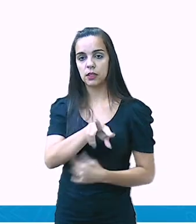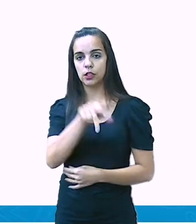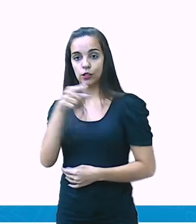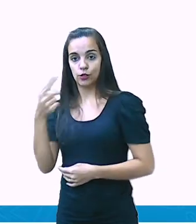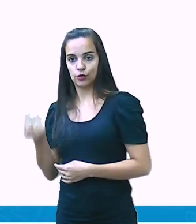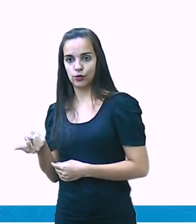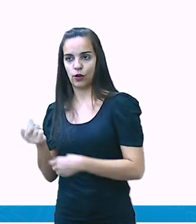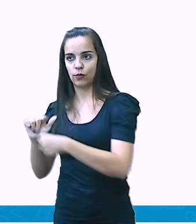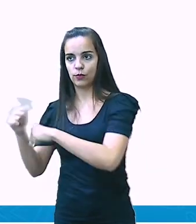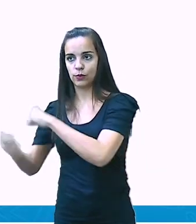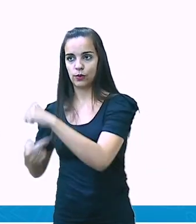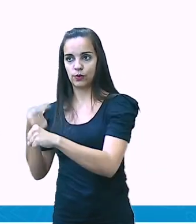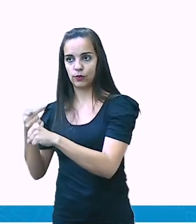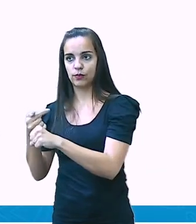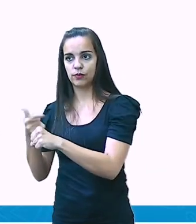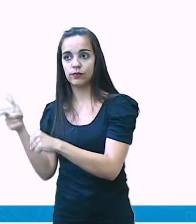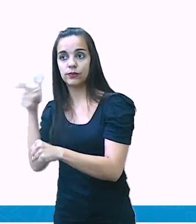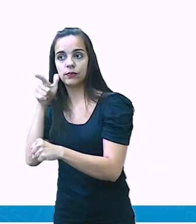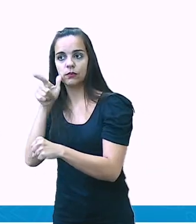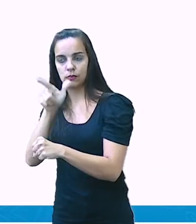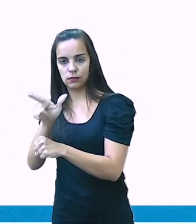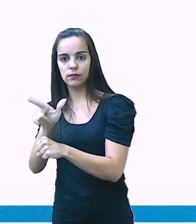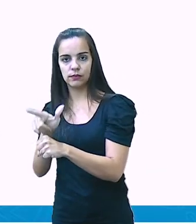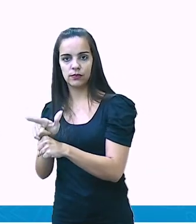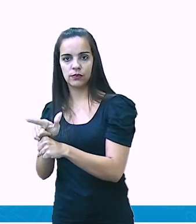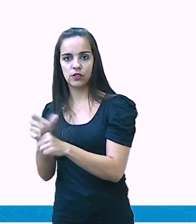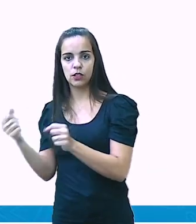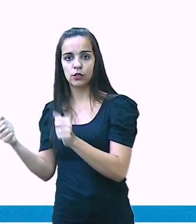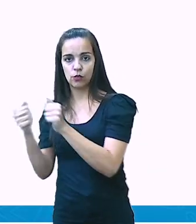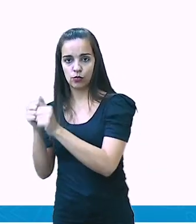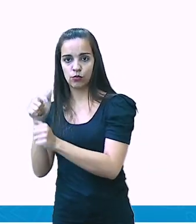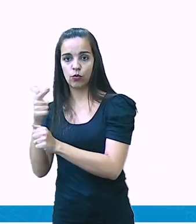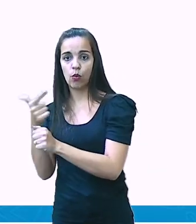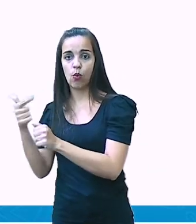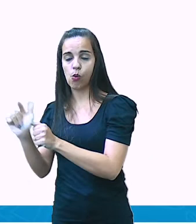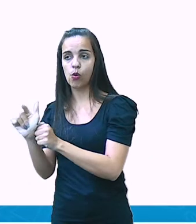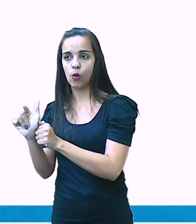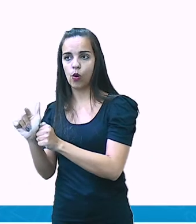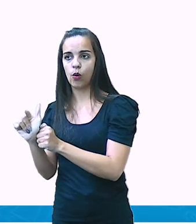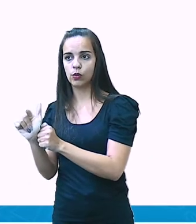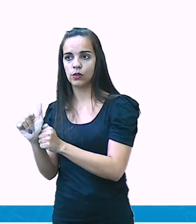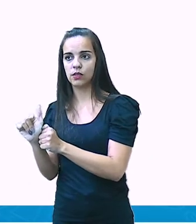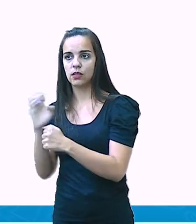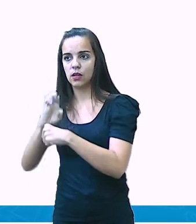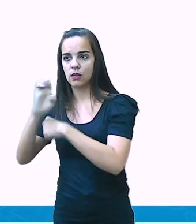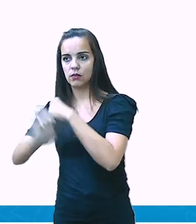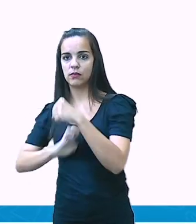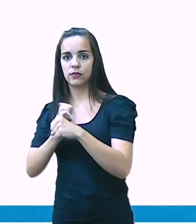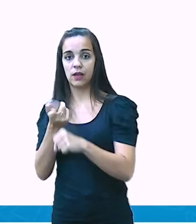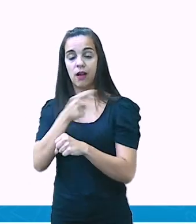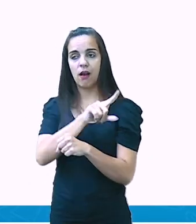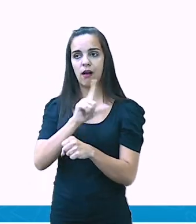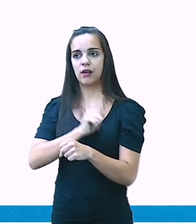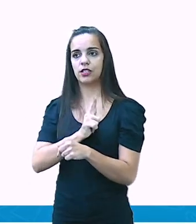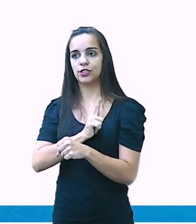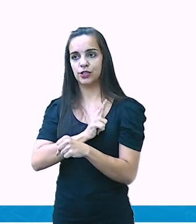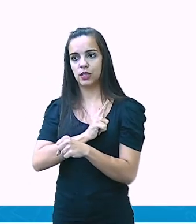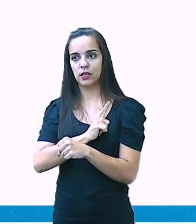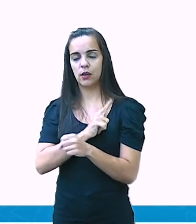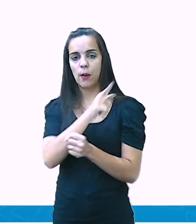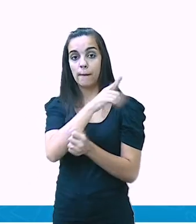K e L com os elétrons. Aqui ele tinha 11 elétrons. Como